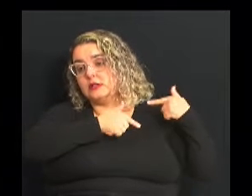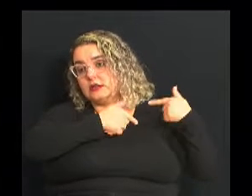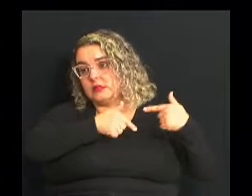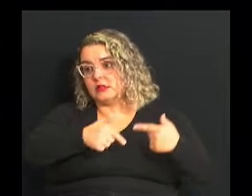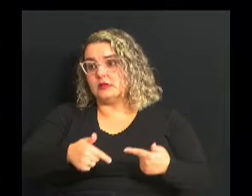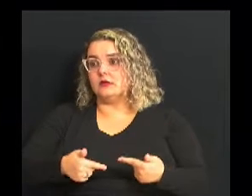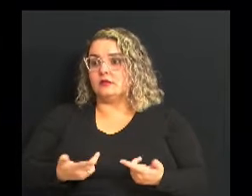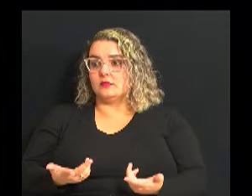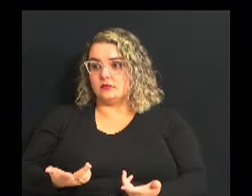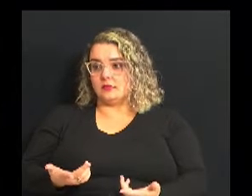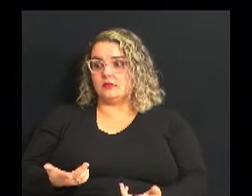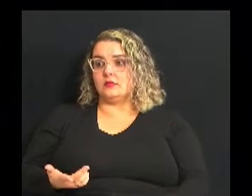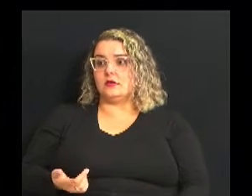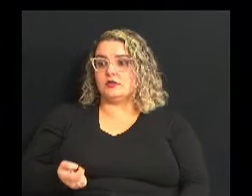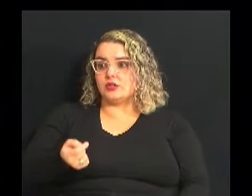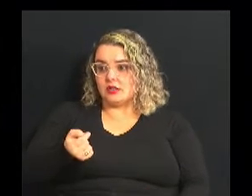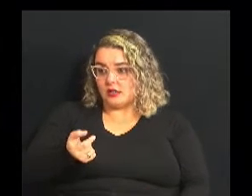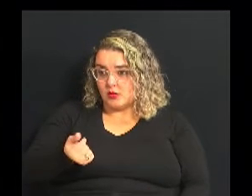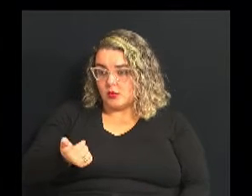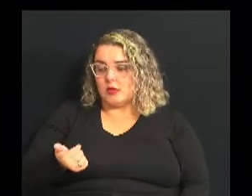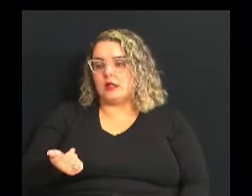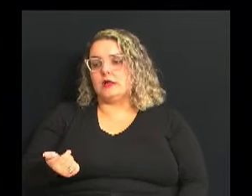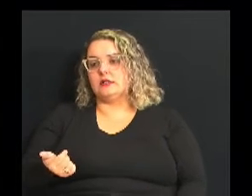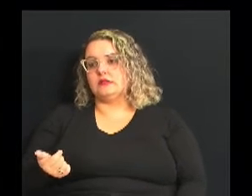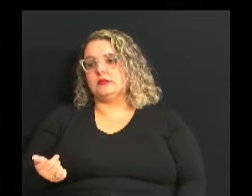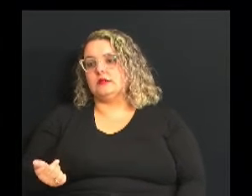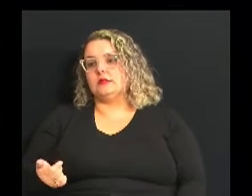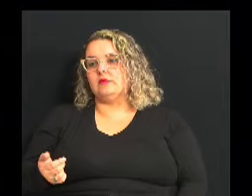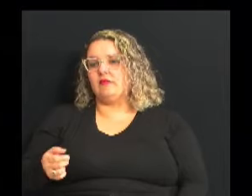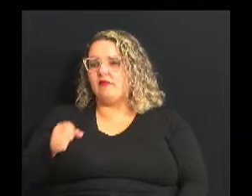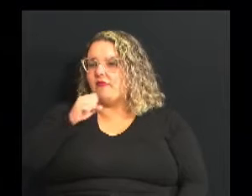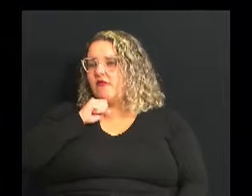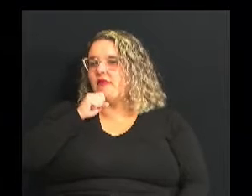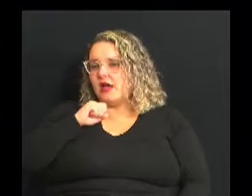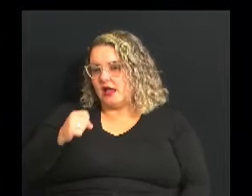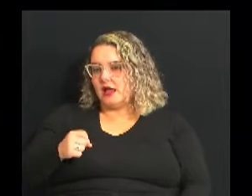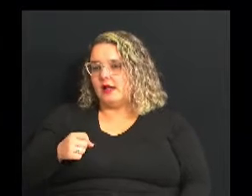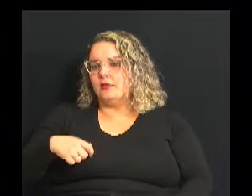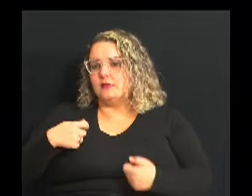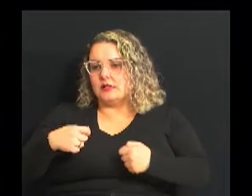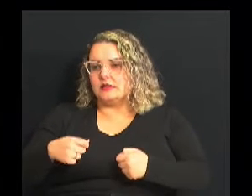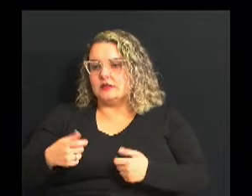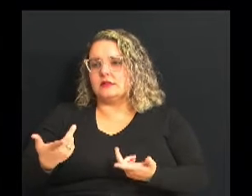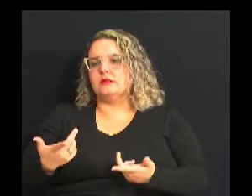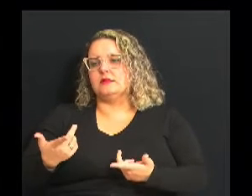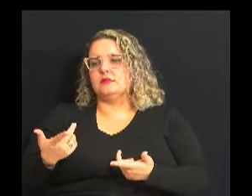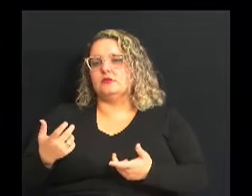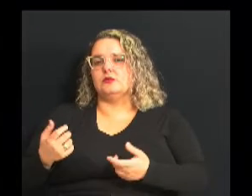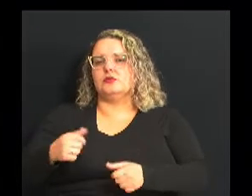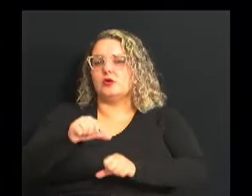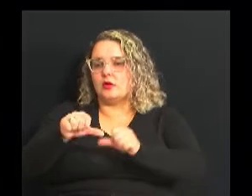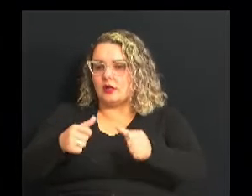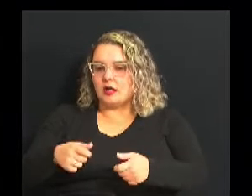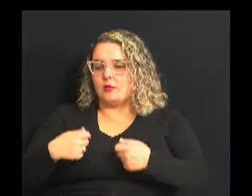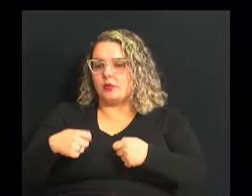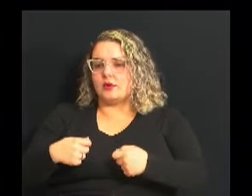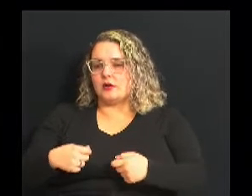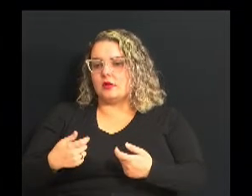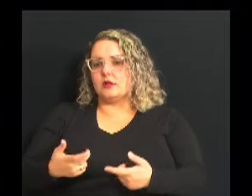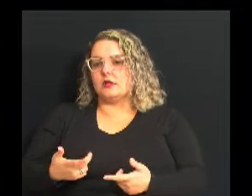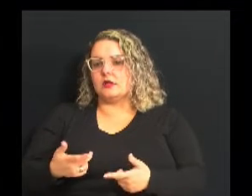a vida útil já no fim, né, para evitar substituí-los antes que eles apresentem problema, e para aumentar